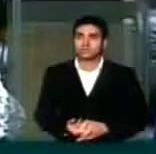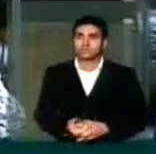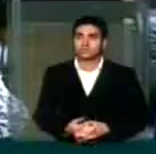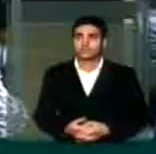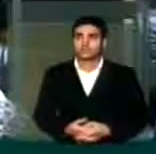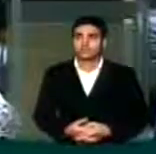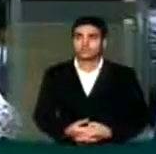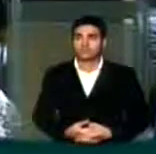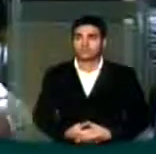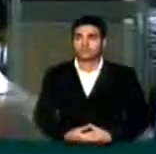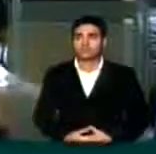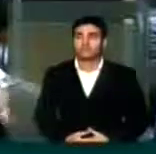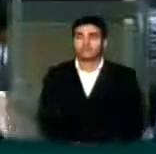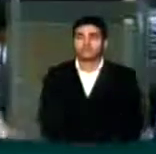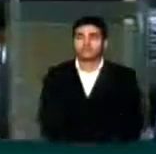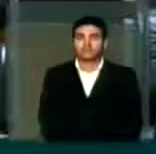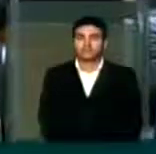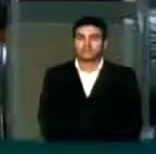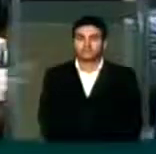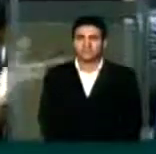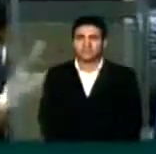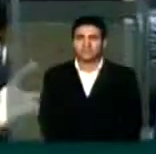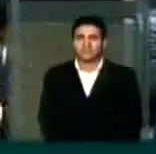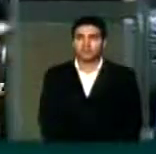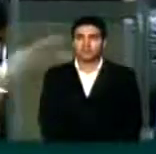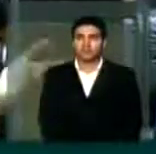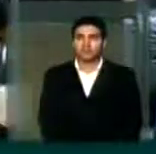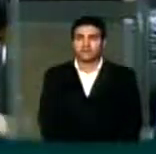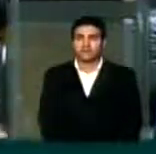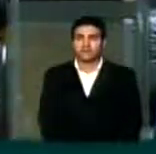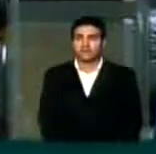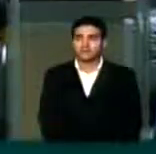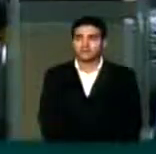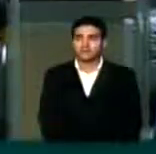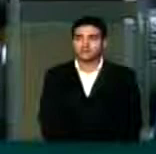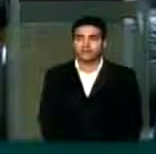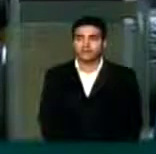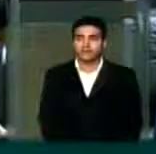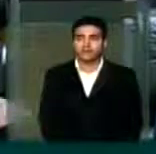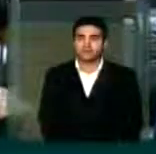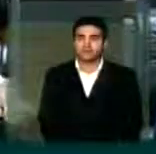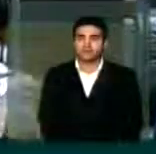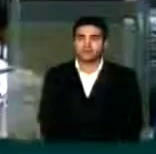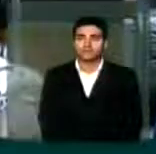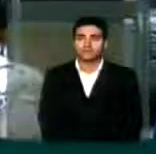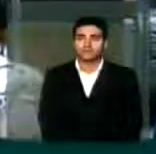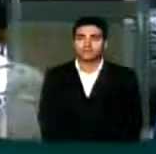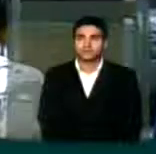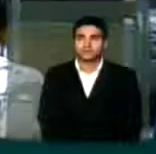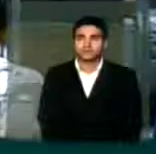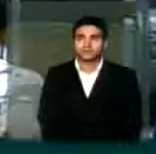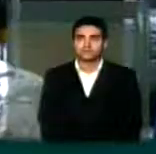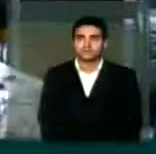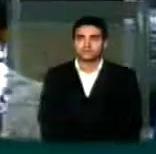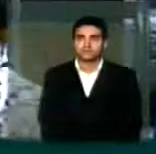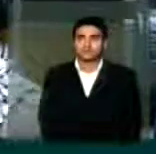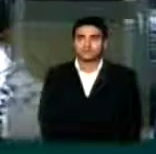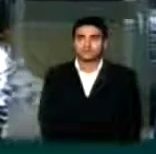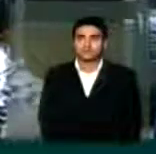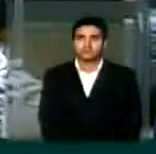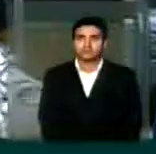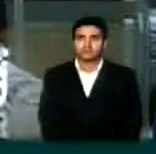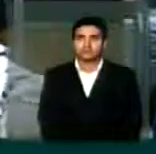possa dar continuidade aqui a esse trabalho e ninguém sair daqui sem ter se manifestado. Eu vou chamar